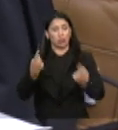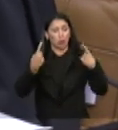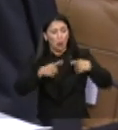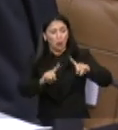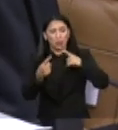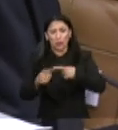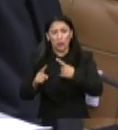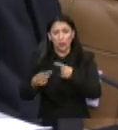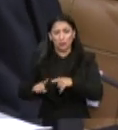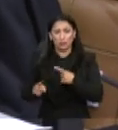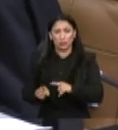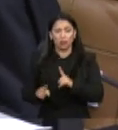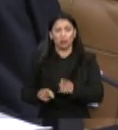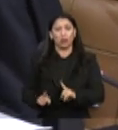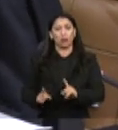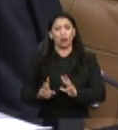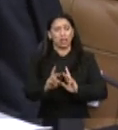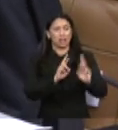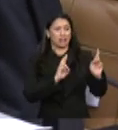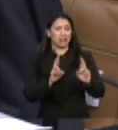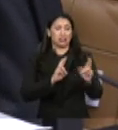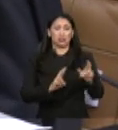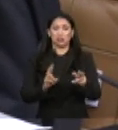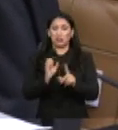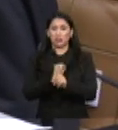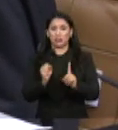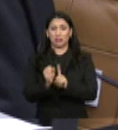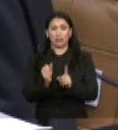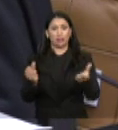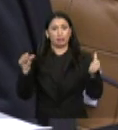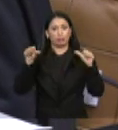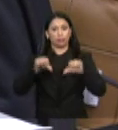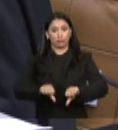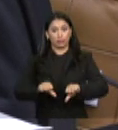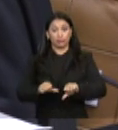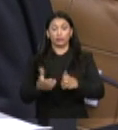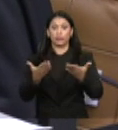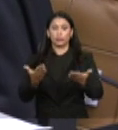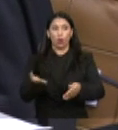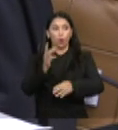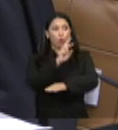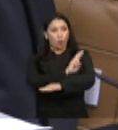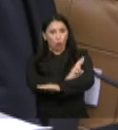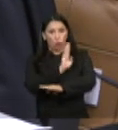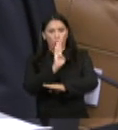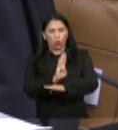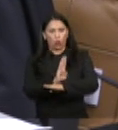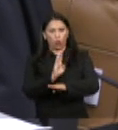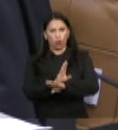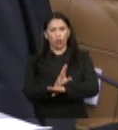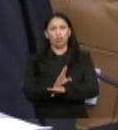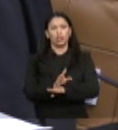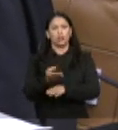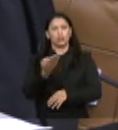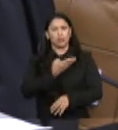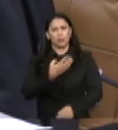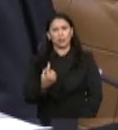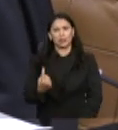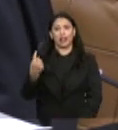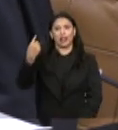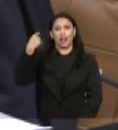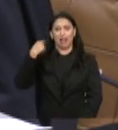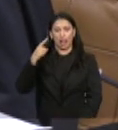hostilidade contaminando as relações sociais Rui e seus contemporâneos intelectuais foram